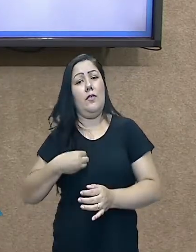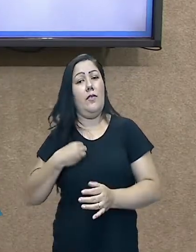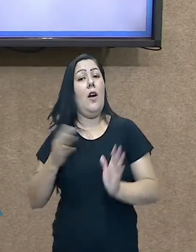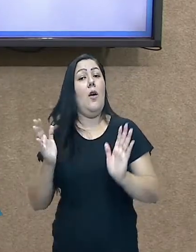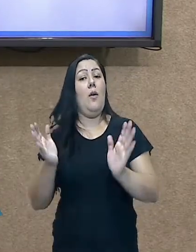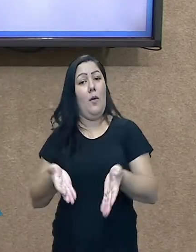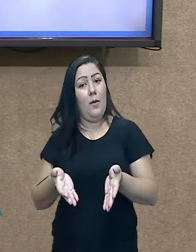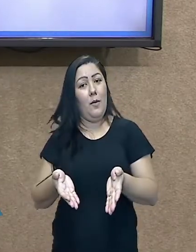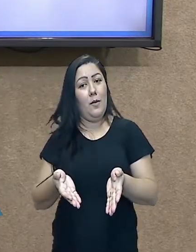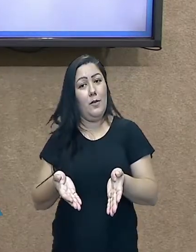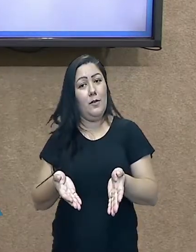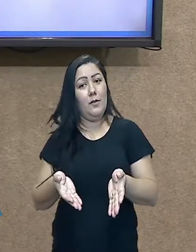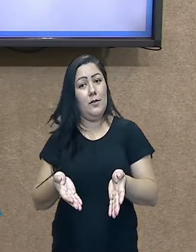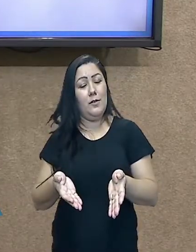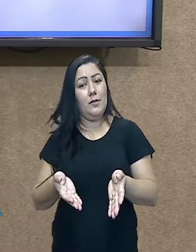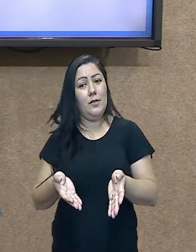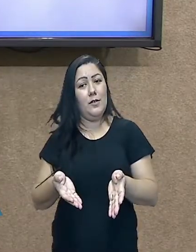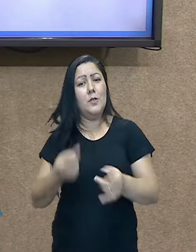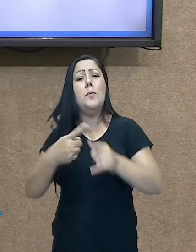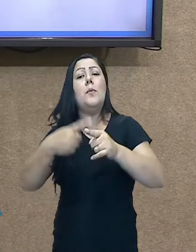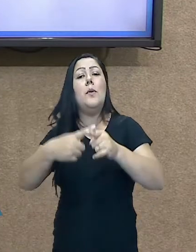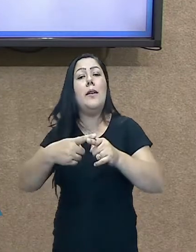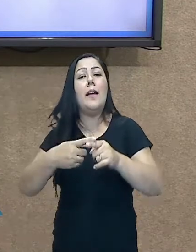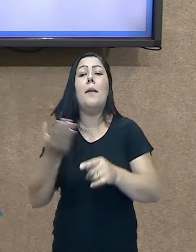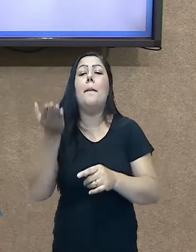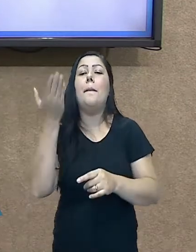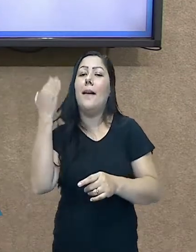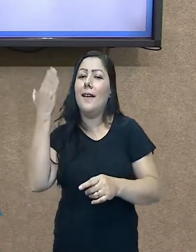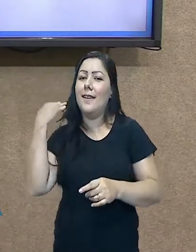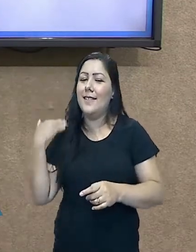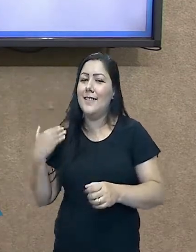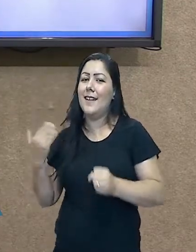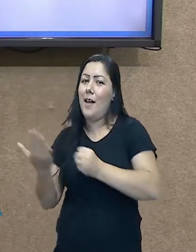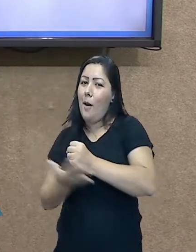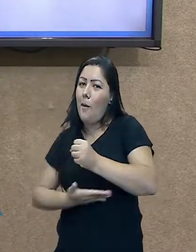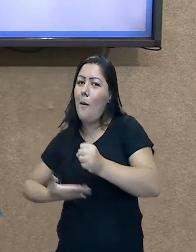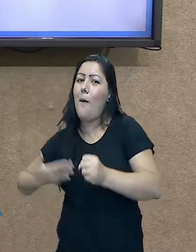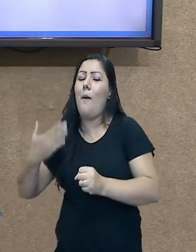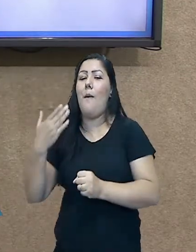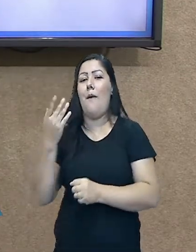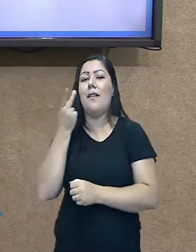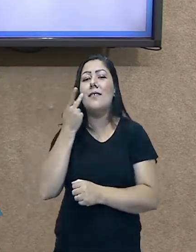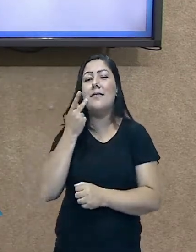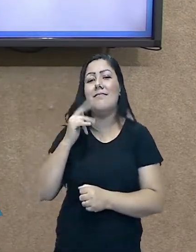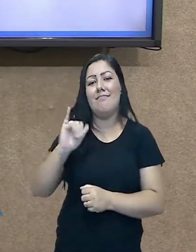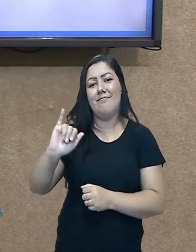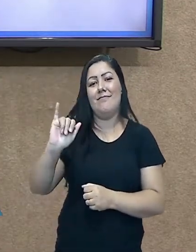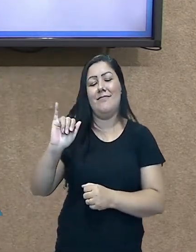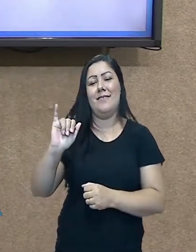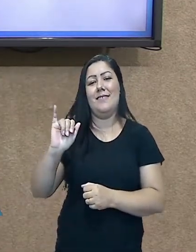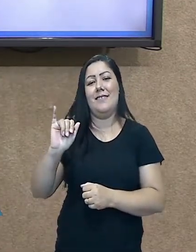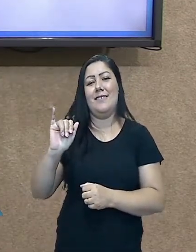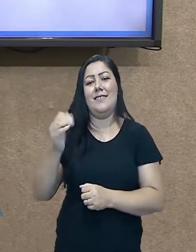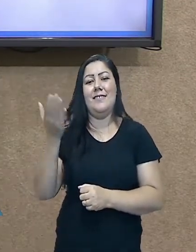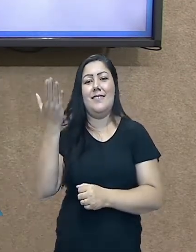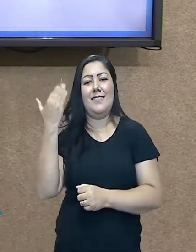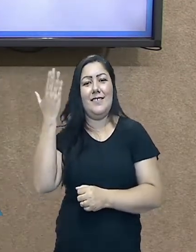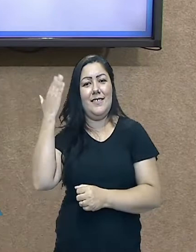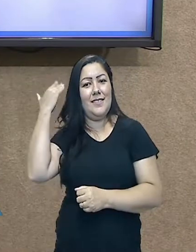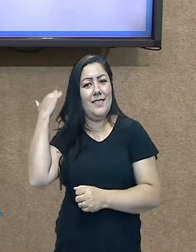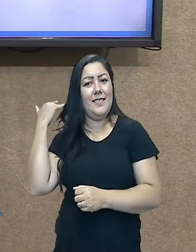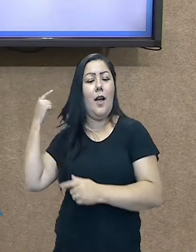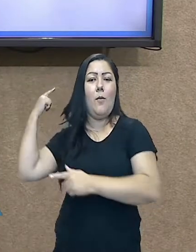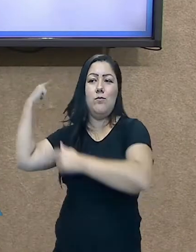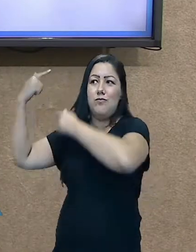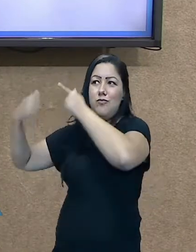pais. Foi lá atrás. E aí, para falar desses contornos, nós temos que voltar na